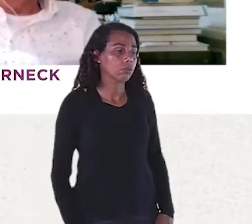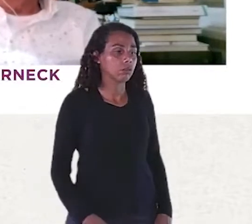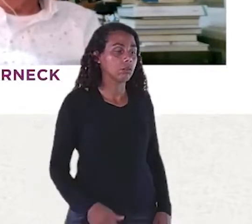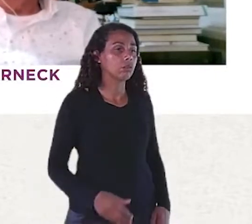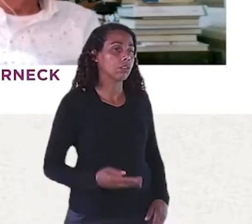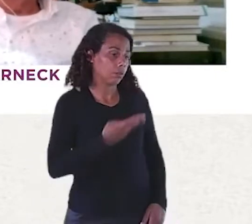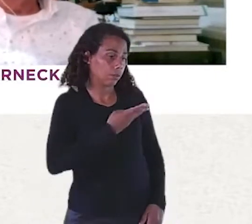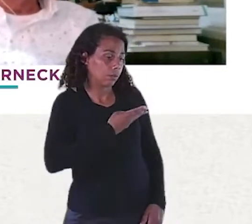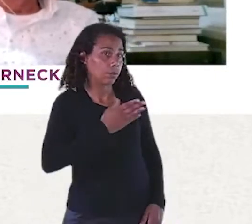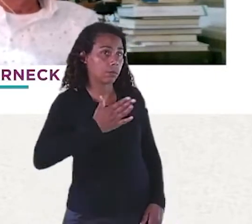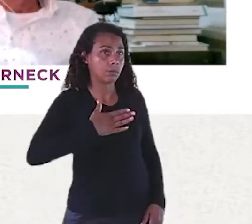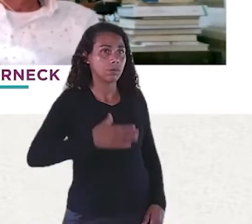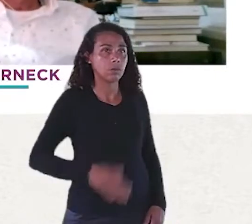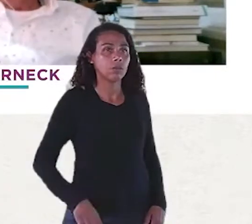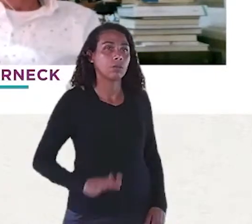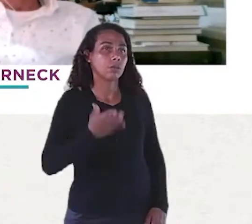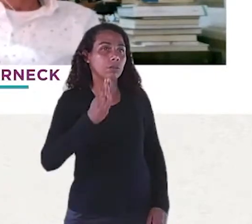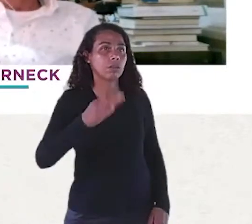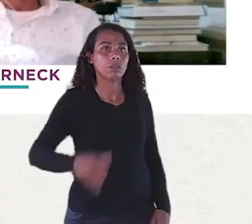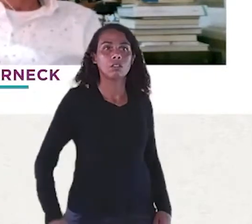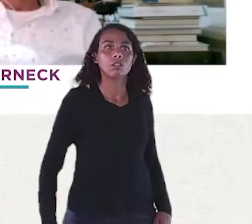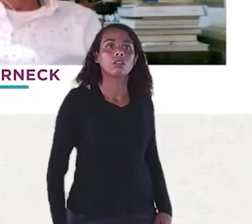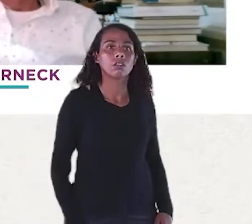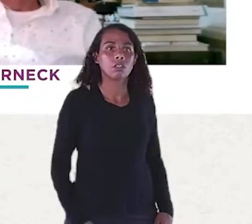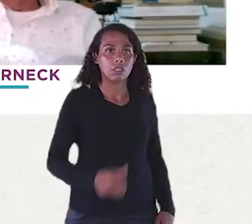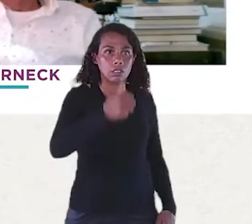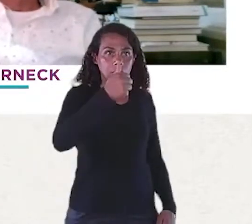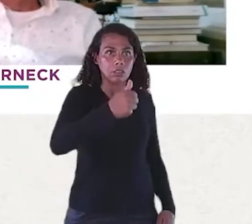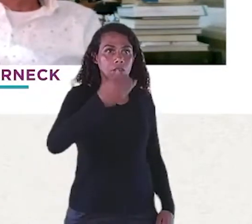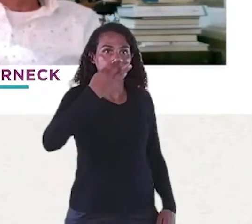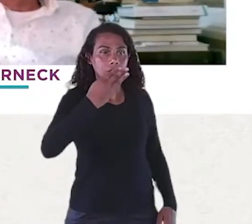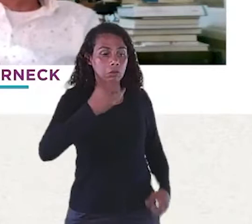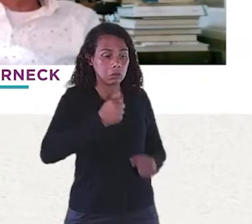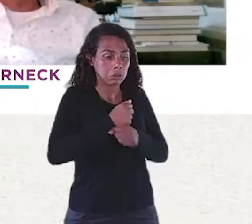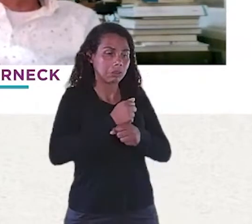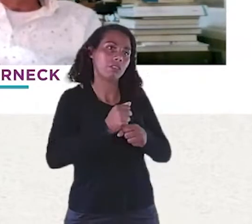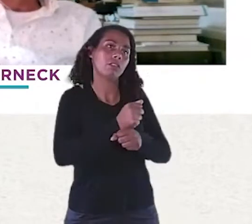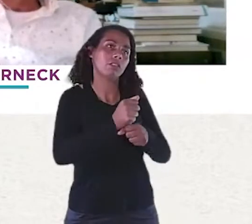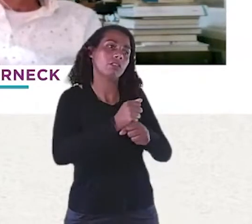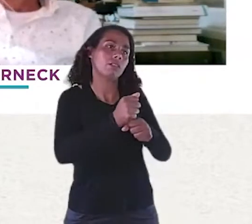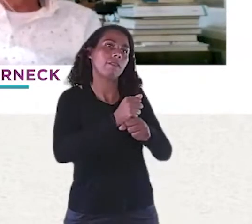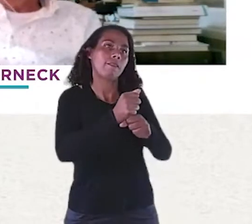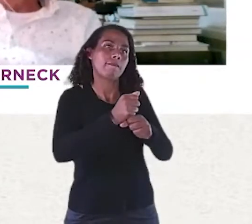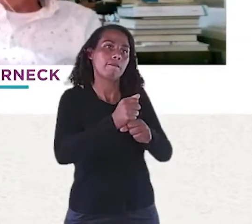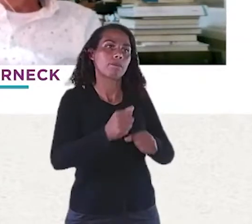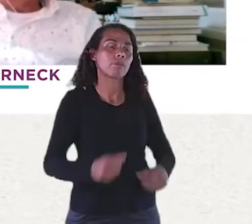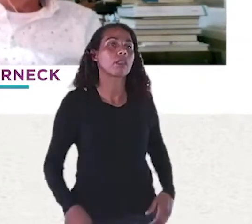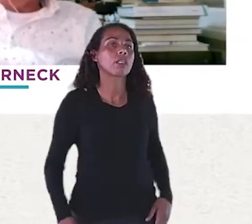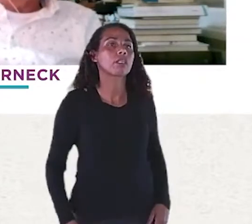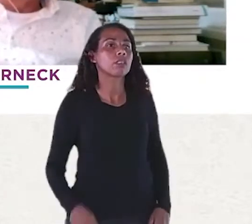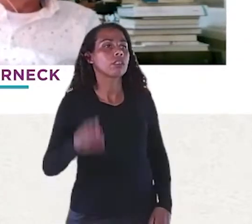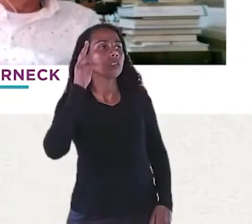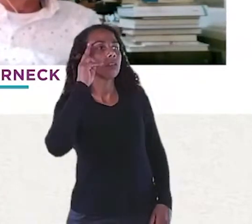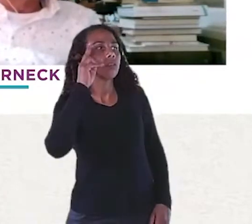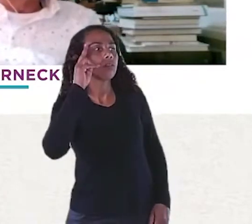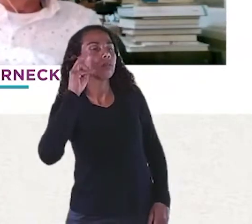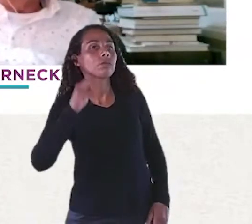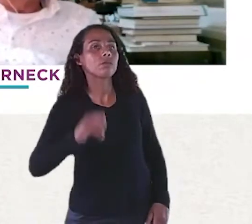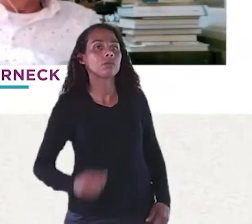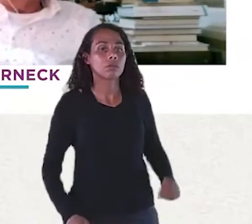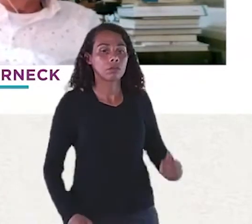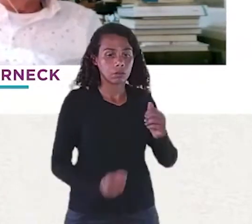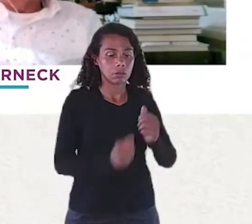que eu, 5 dias, né? Enfim, nos conhecemos no basquete ou no colégio, não me